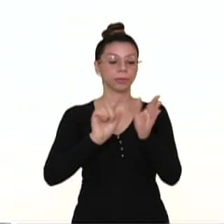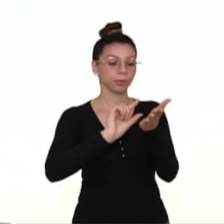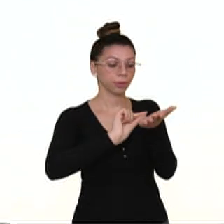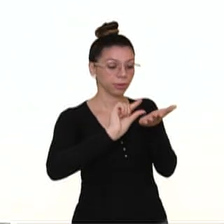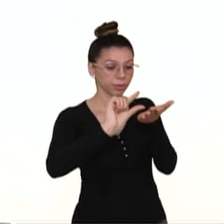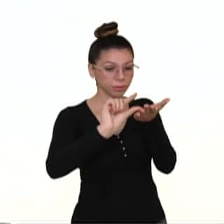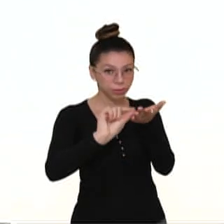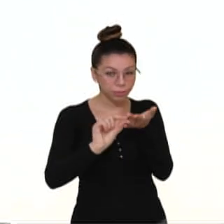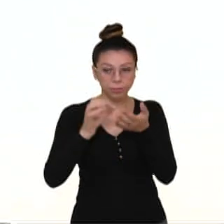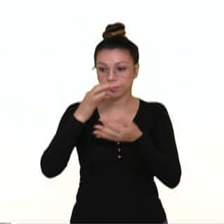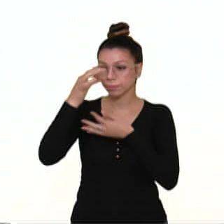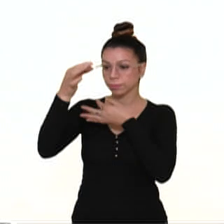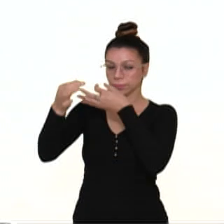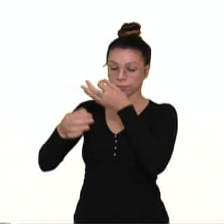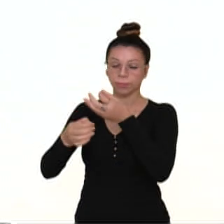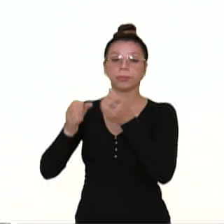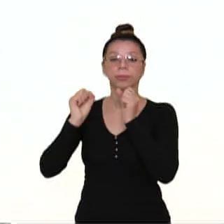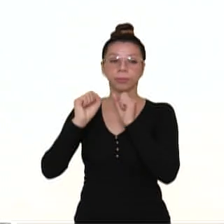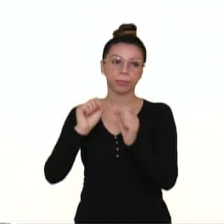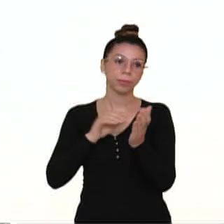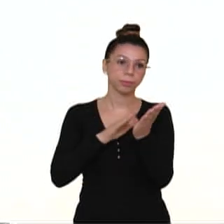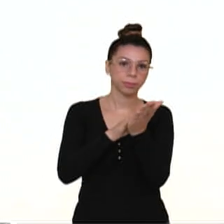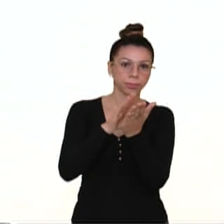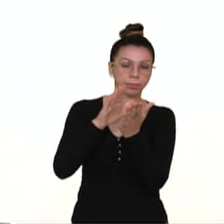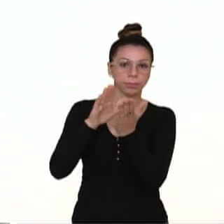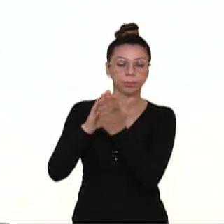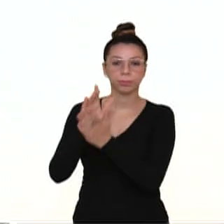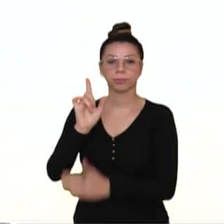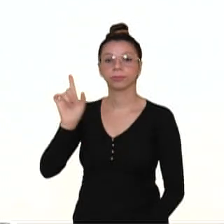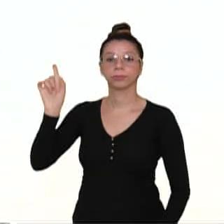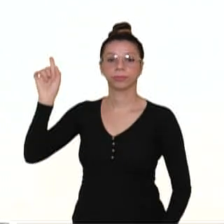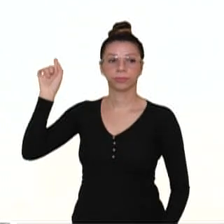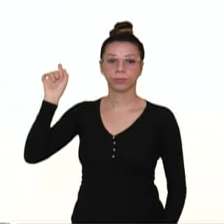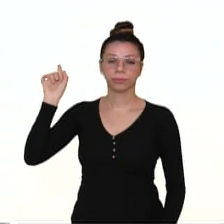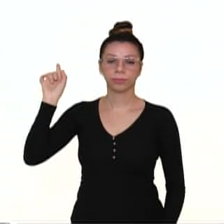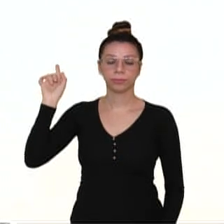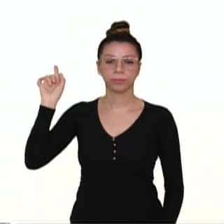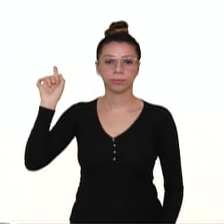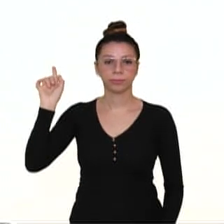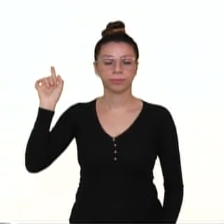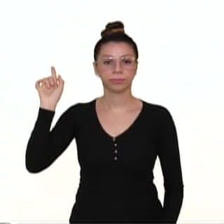ele pode ser publicado nesses